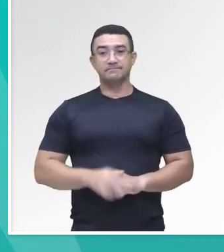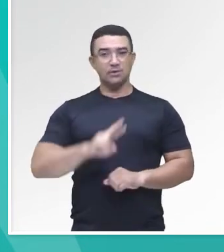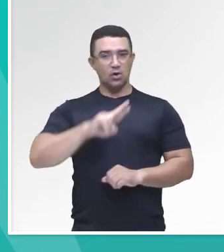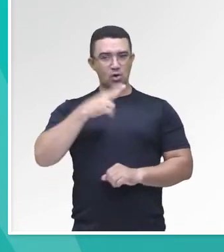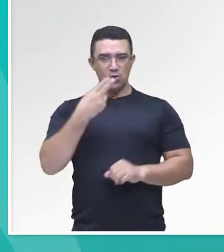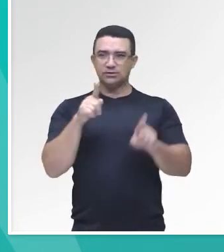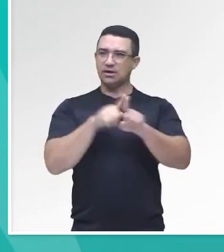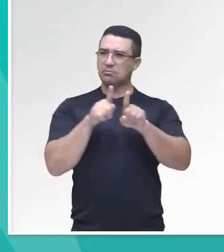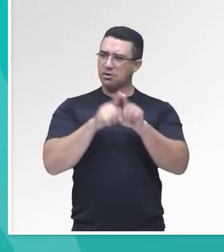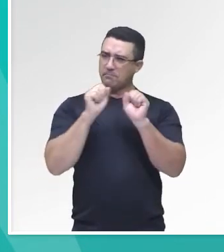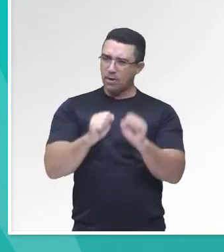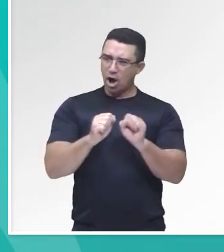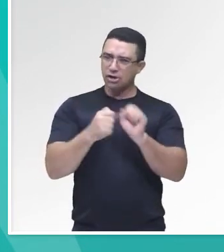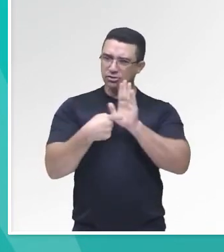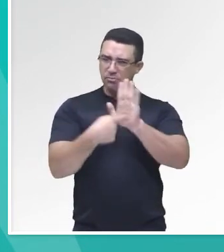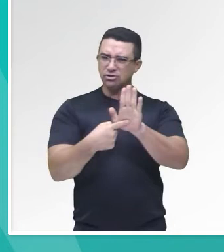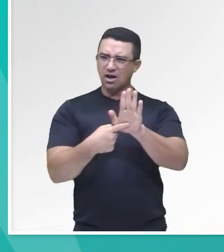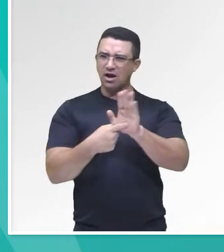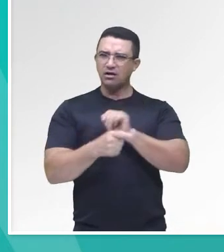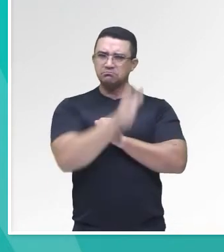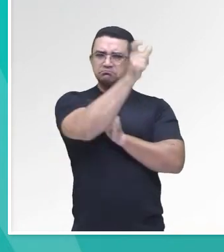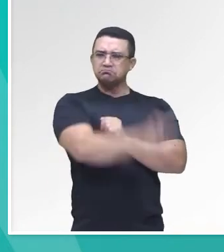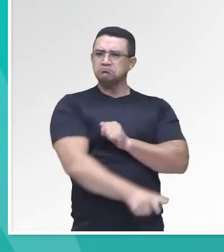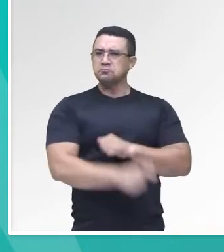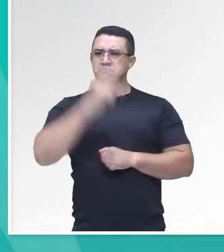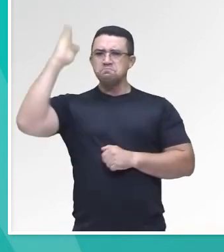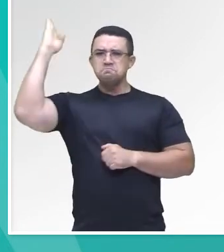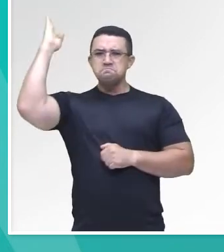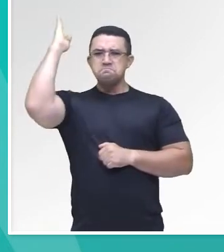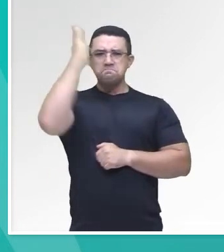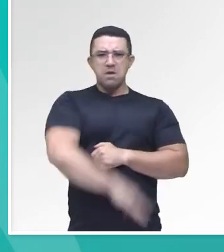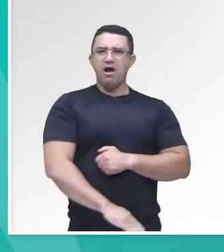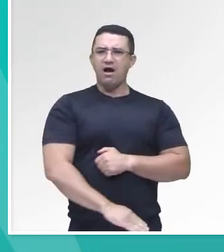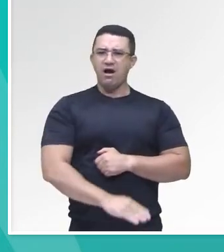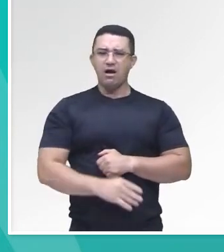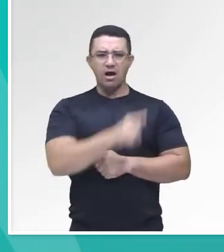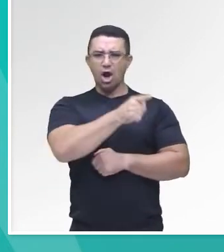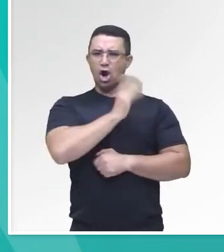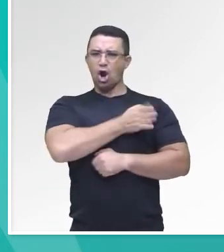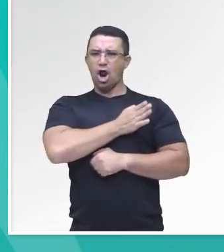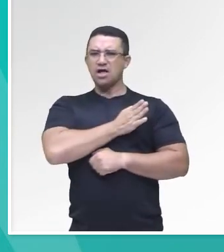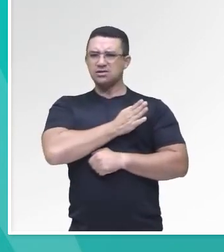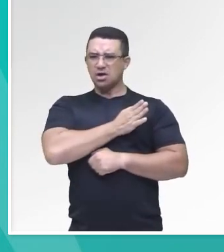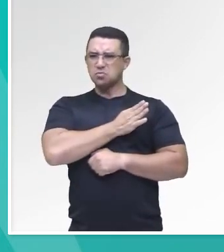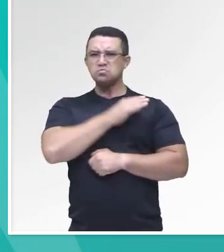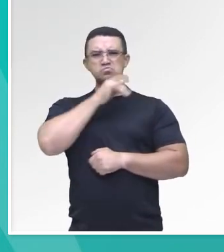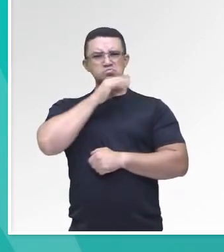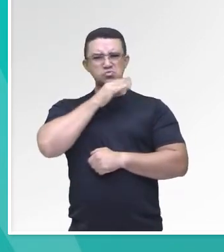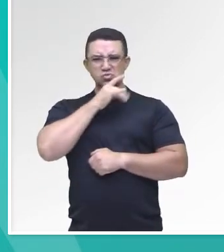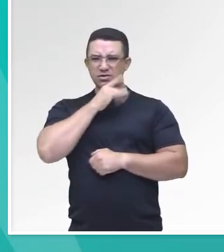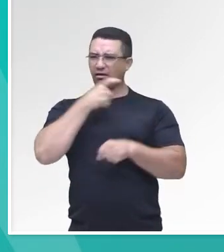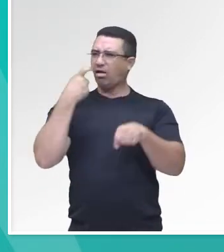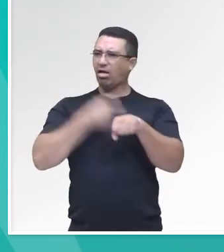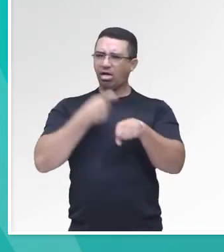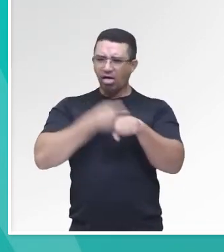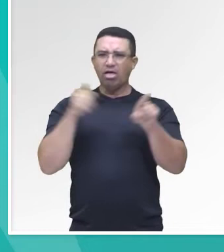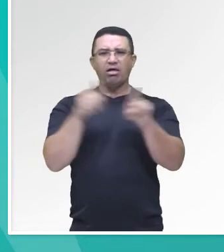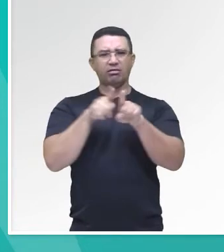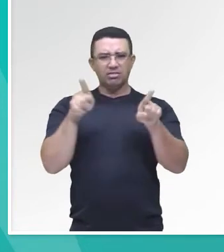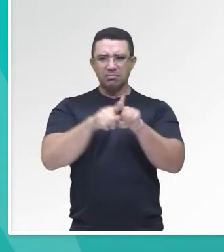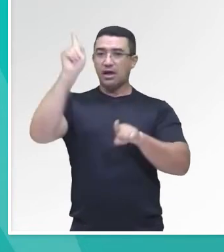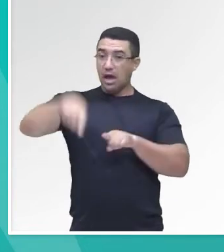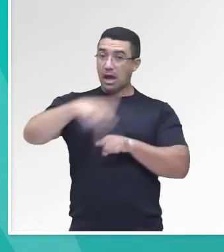também uma pessoa que é má, né? Uma pessoa que só tem maldade no coração. Então, essa pessoa também pode ser considerada como uma